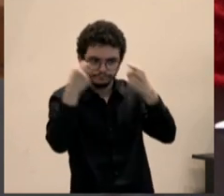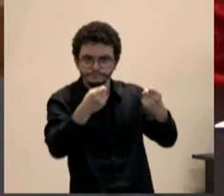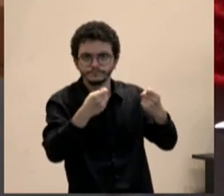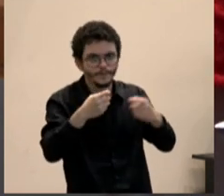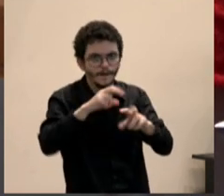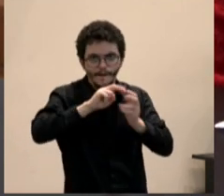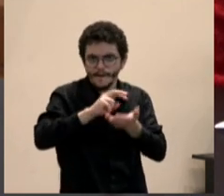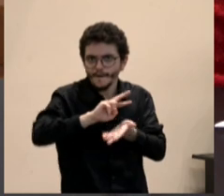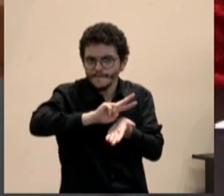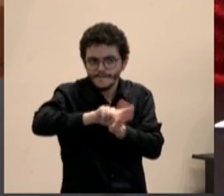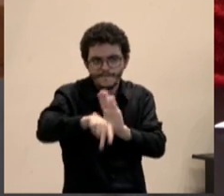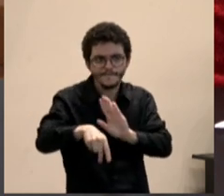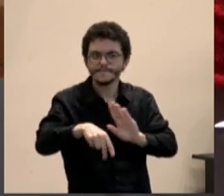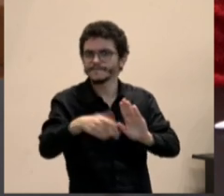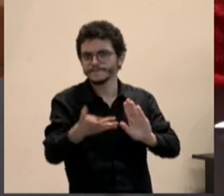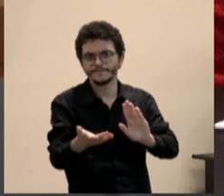profissões.